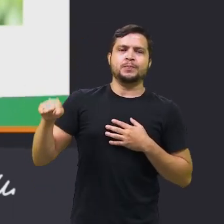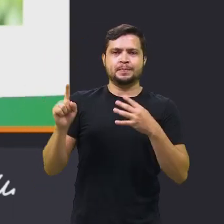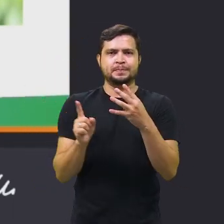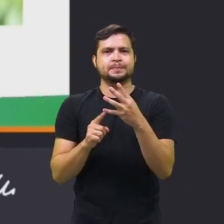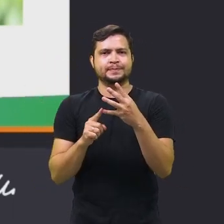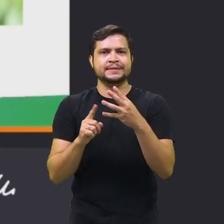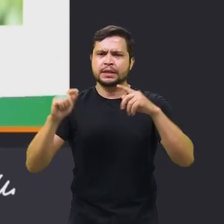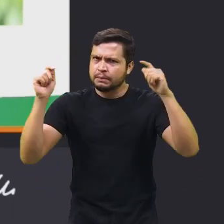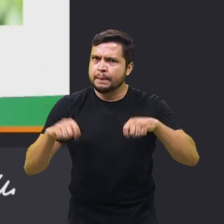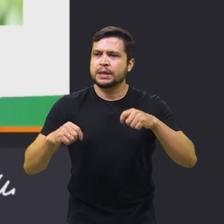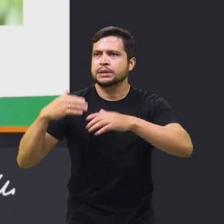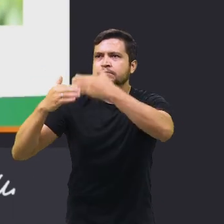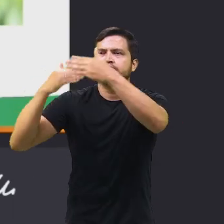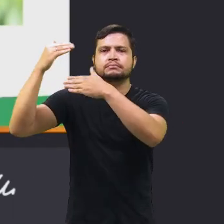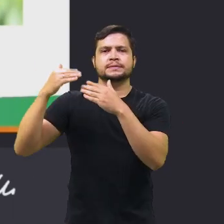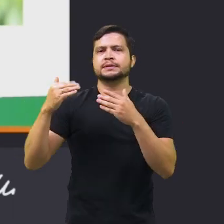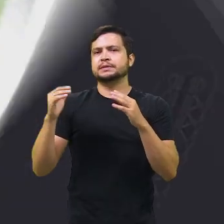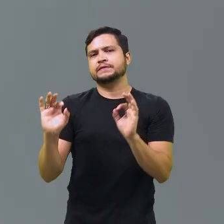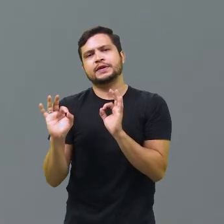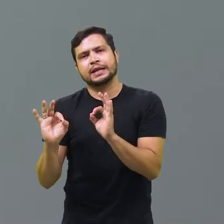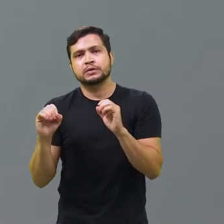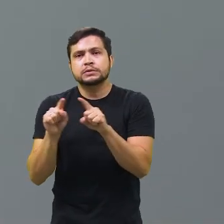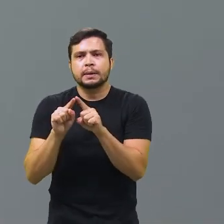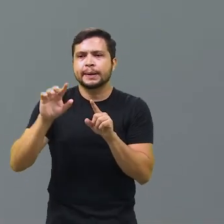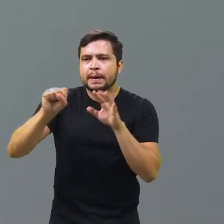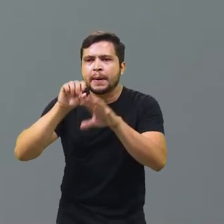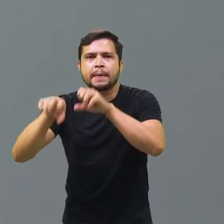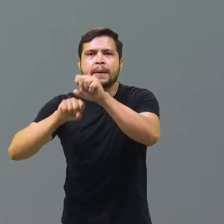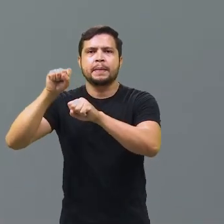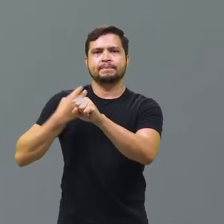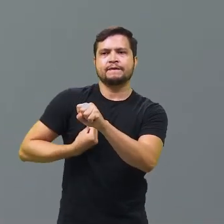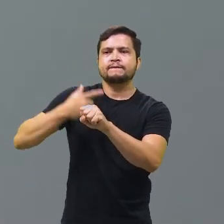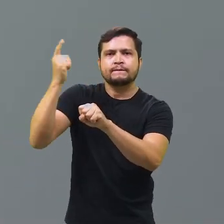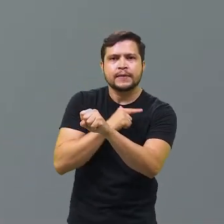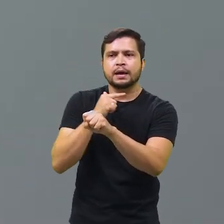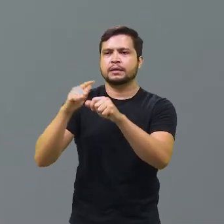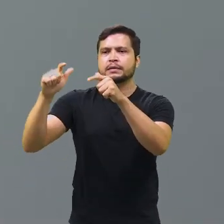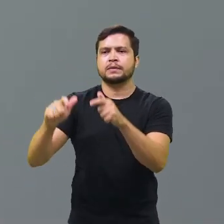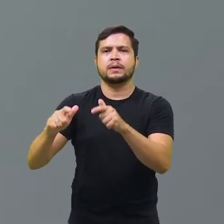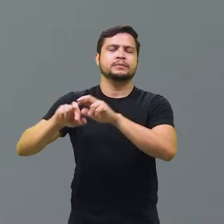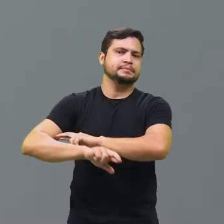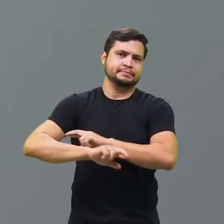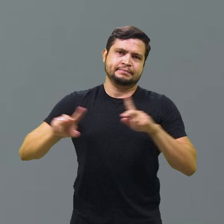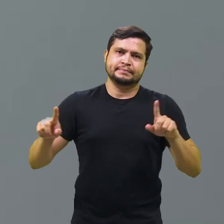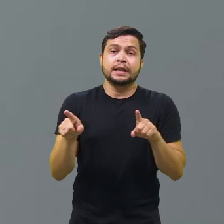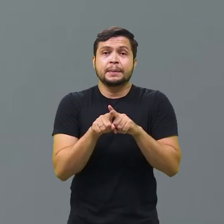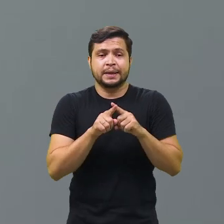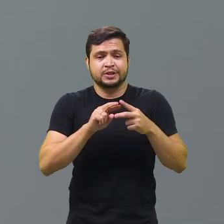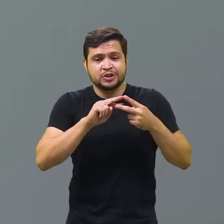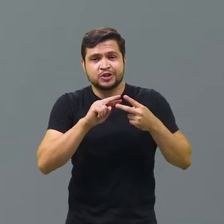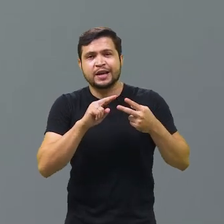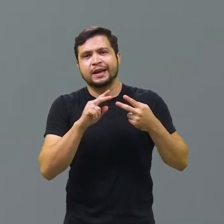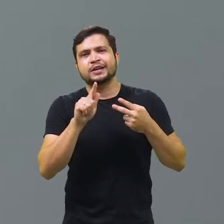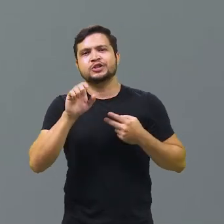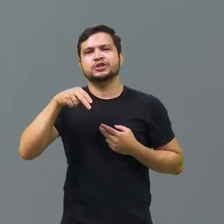aí avanços evolutivos fantásticos e a conquista de diferentes ambientes, né? Uma grande variabilidade genética. Então foi